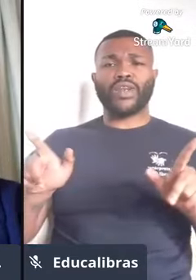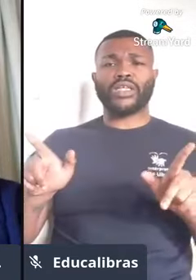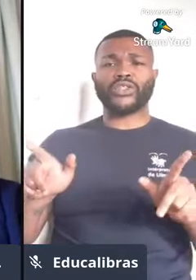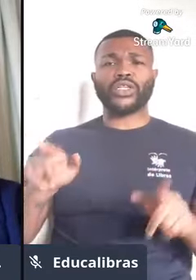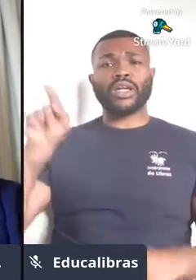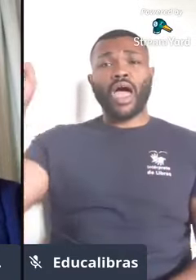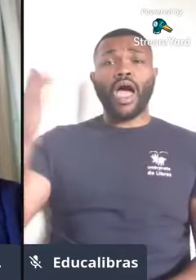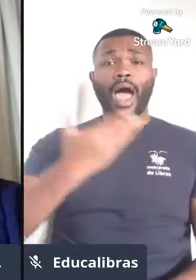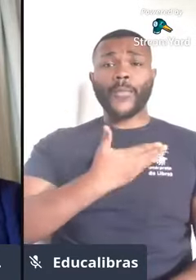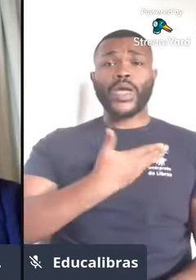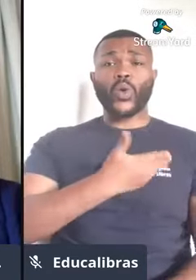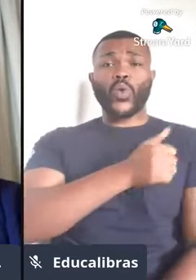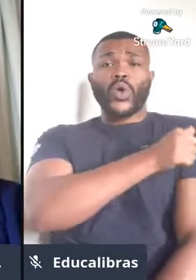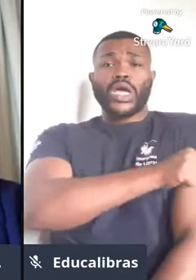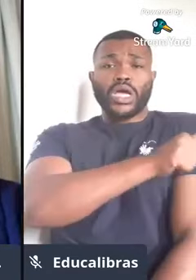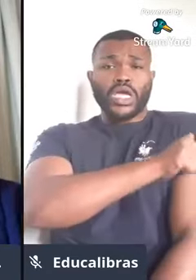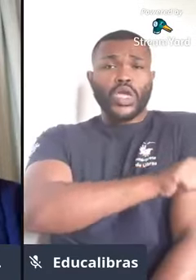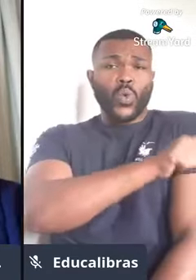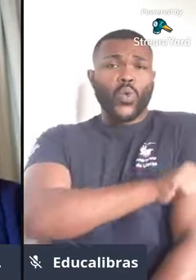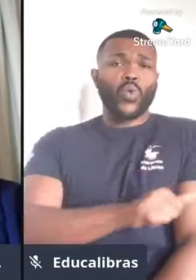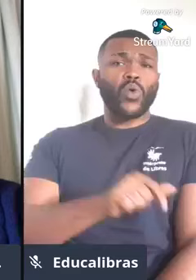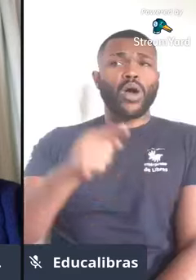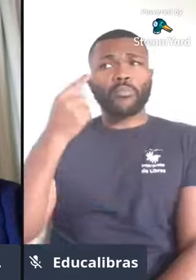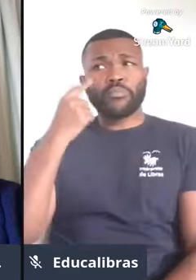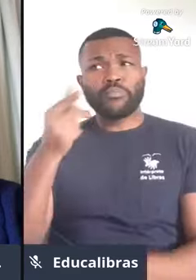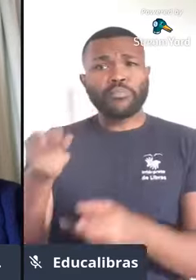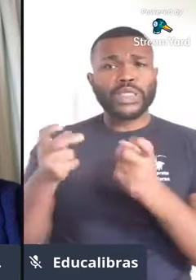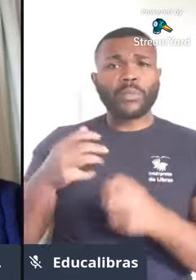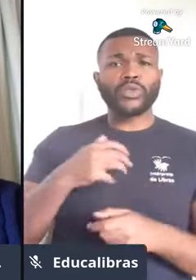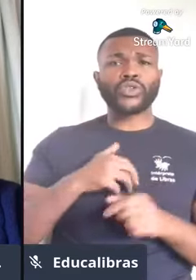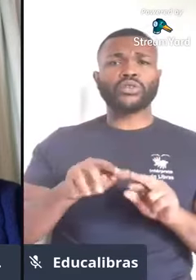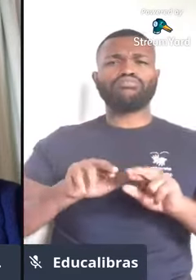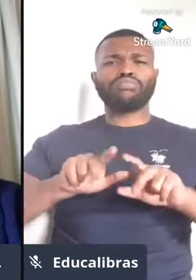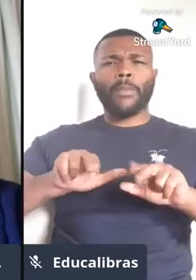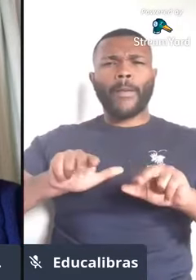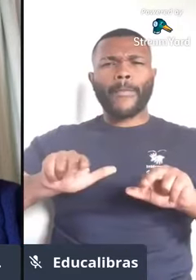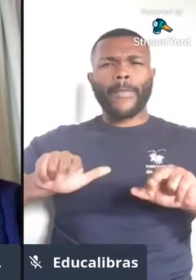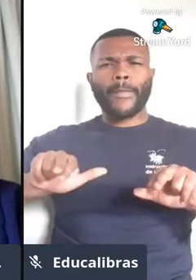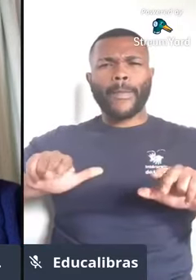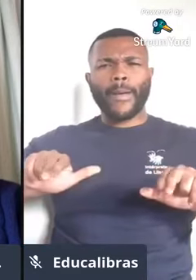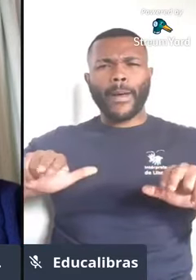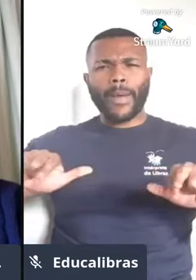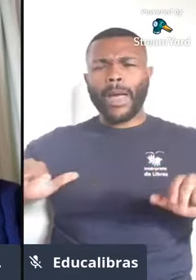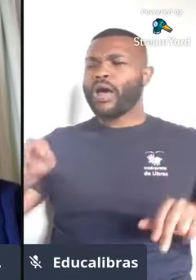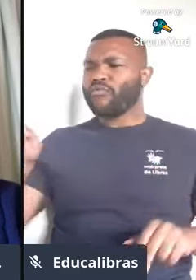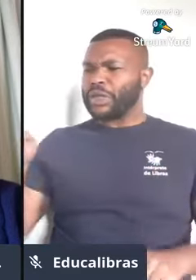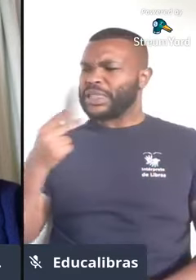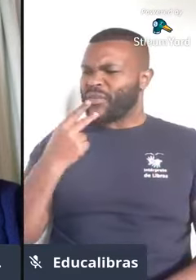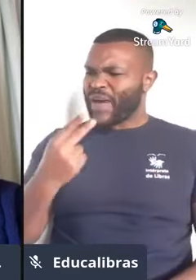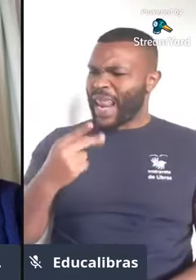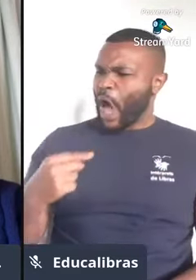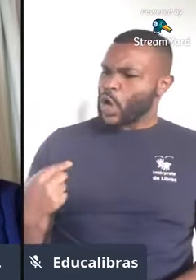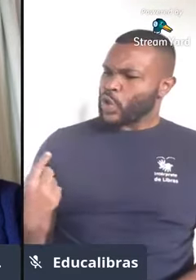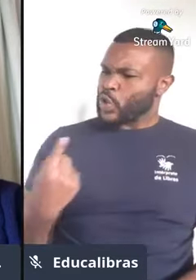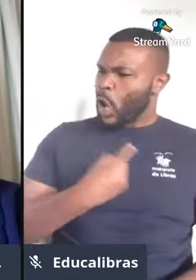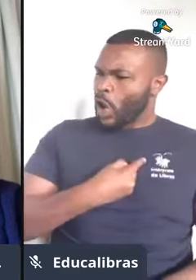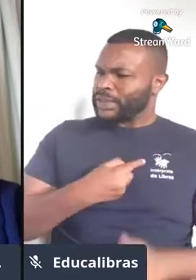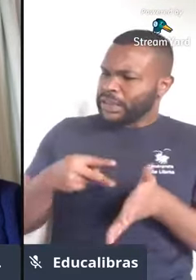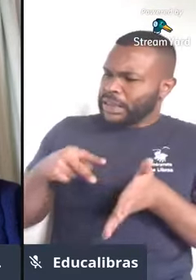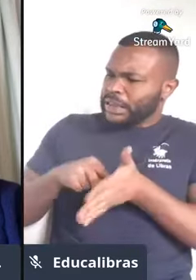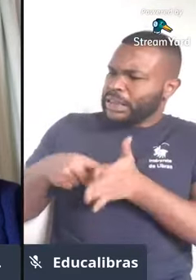de Janeiro ou colegas vêm de outra. Então, quando você fala nós, você de fato quer dizer nós ou